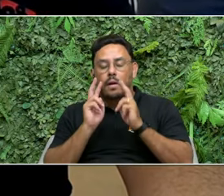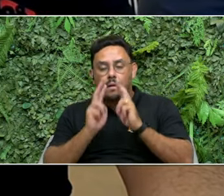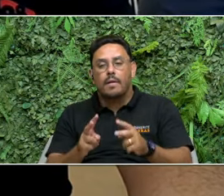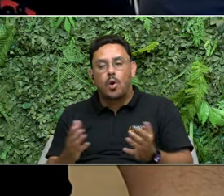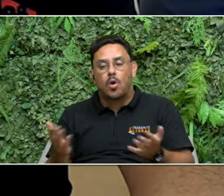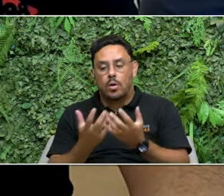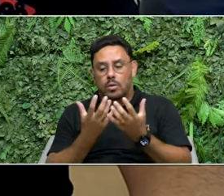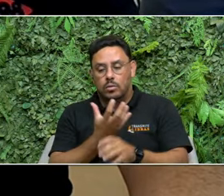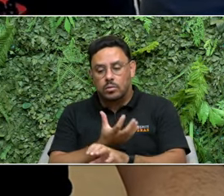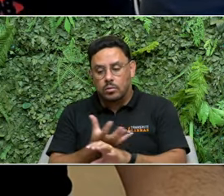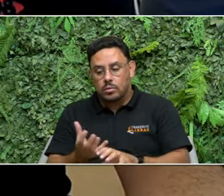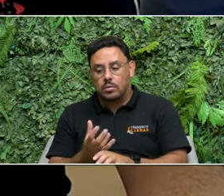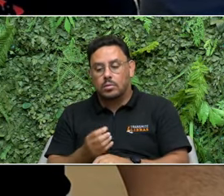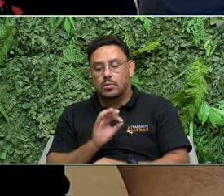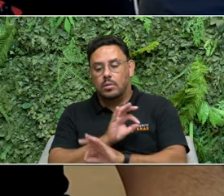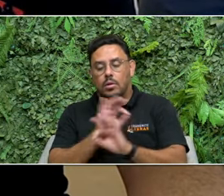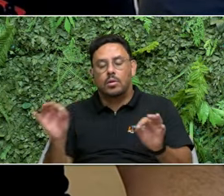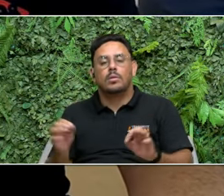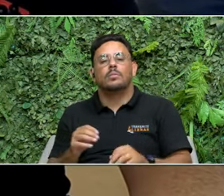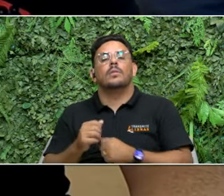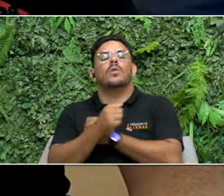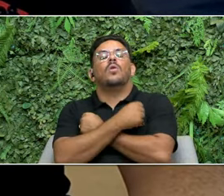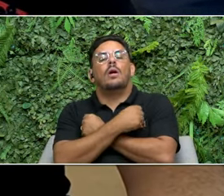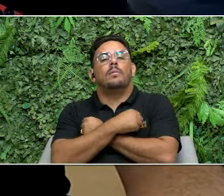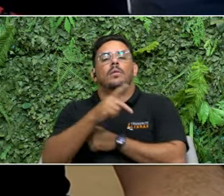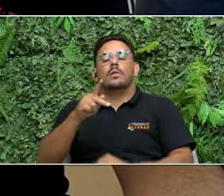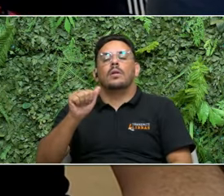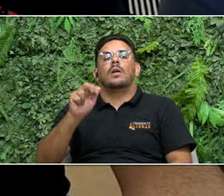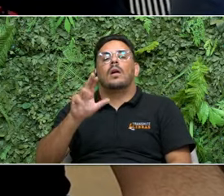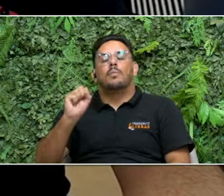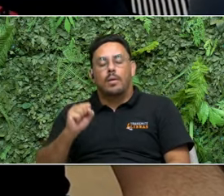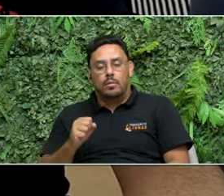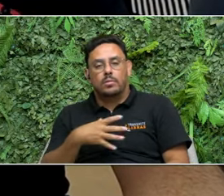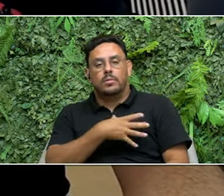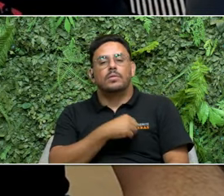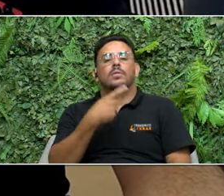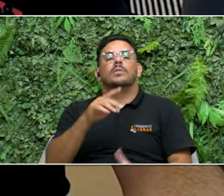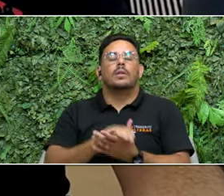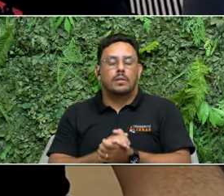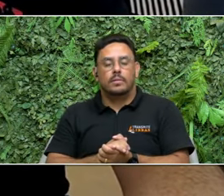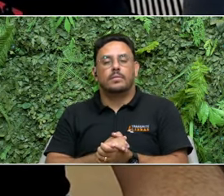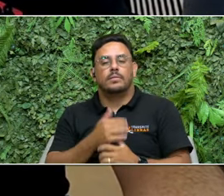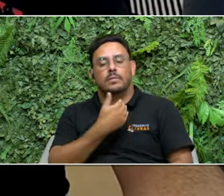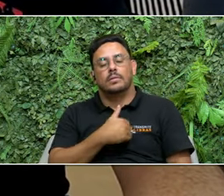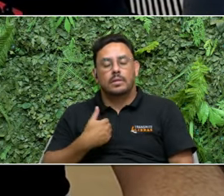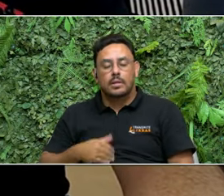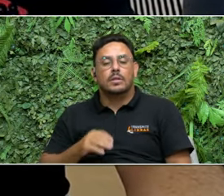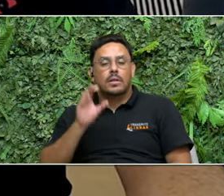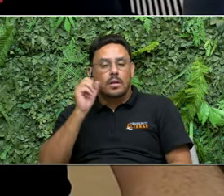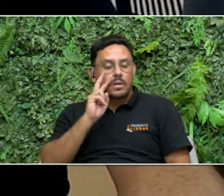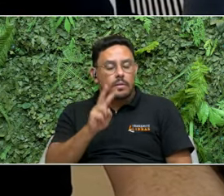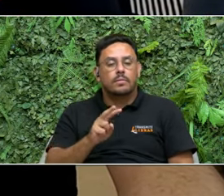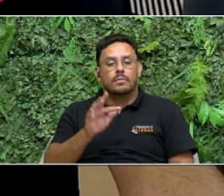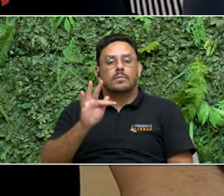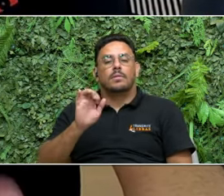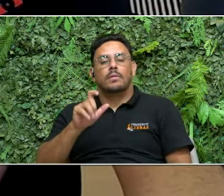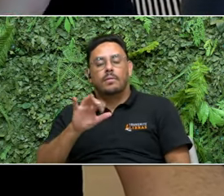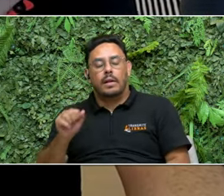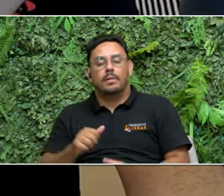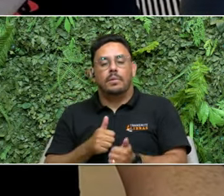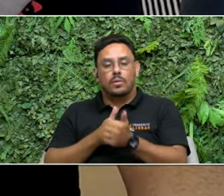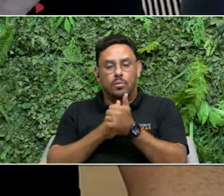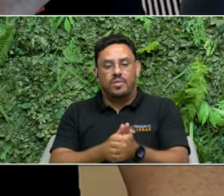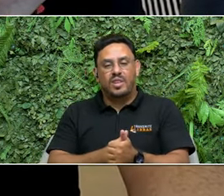inclusive eh você pode observar que hoje o gramado tá nota 1000 um abraço meu amigo Paulo Monteiro PR os filhos dele Seu Gilberto são atleticanos estão ouvindo a